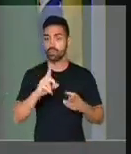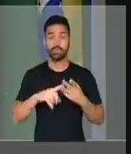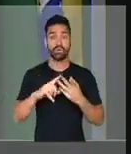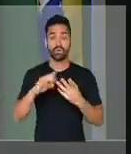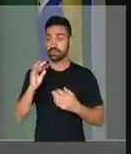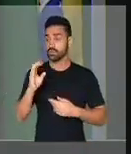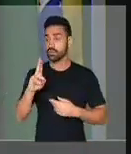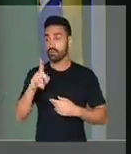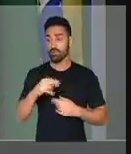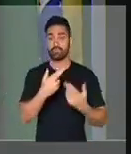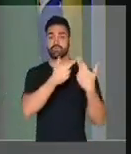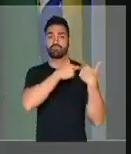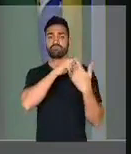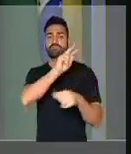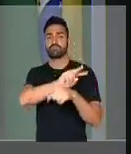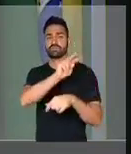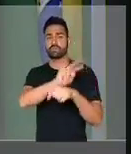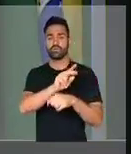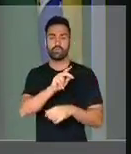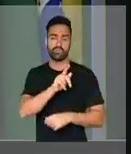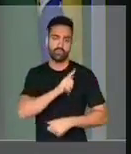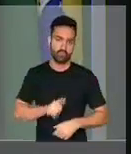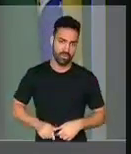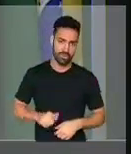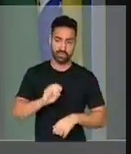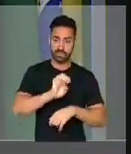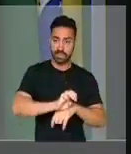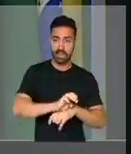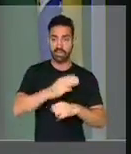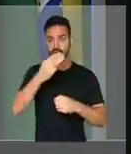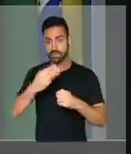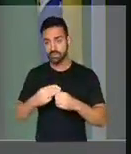TCU fiscaliza o governo e os estados